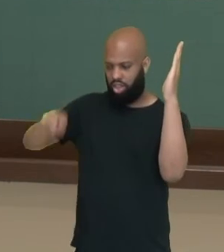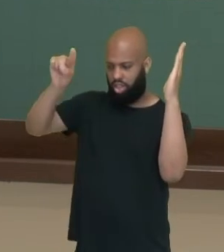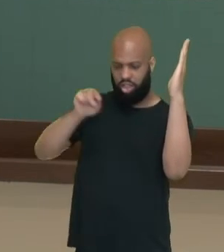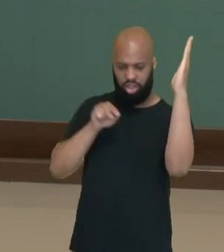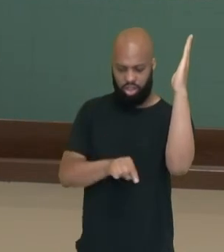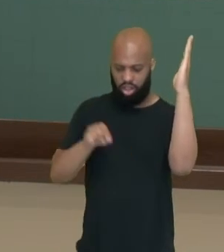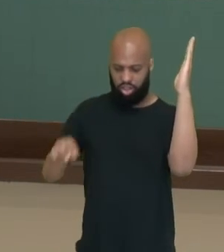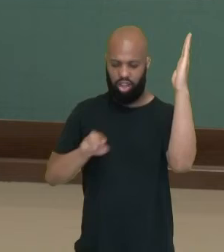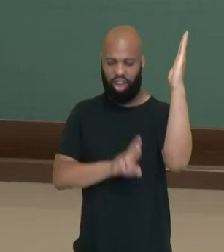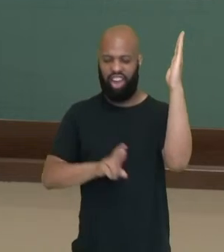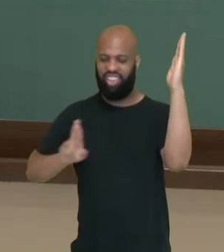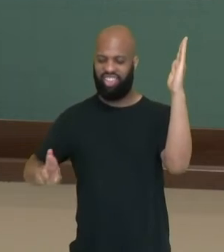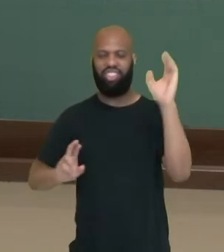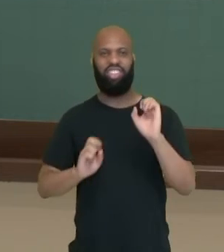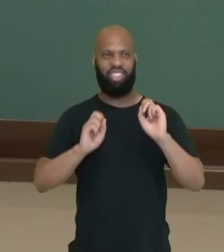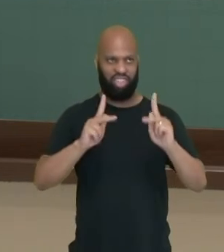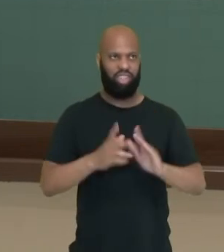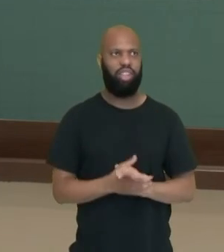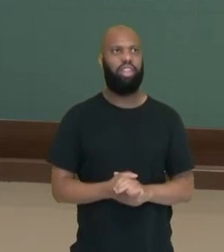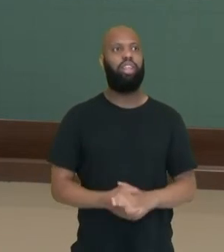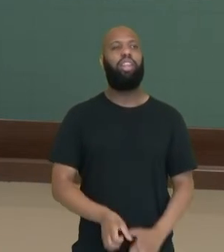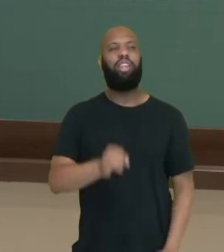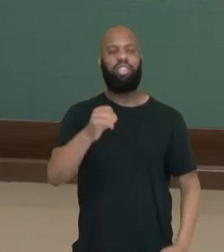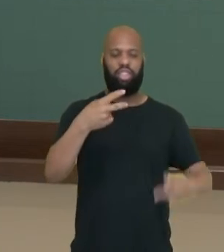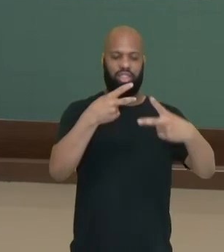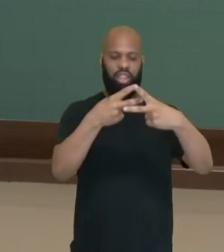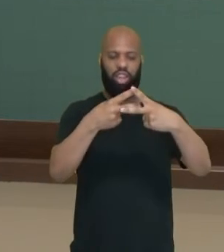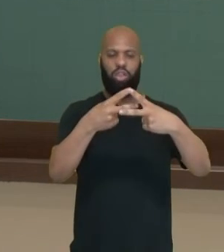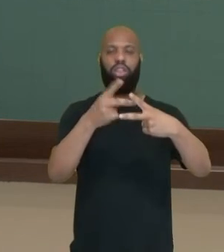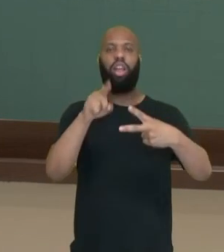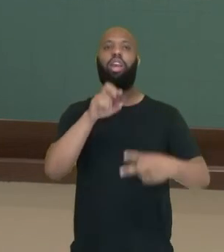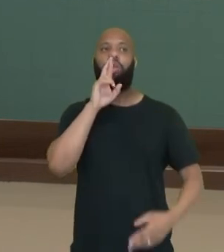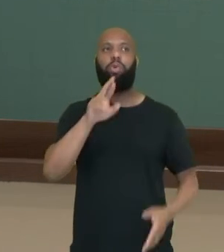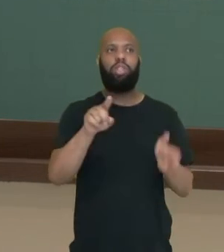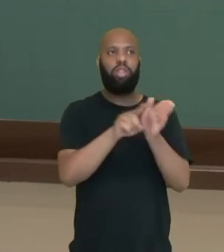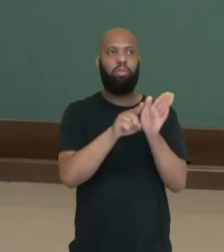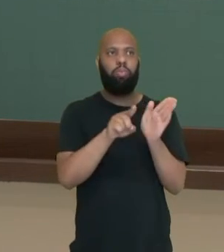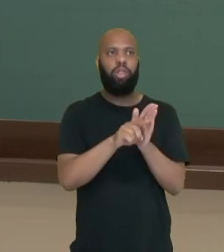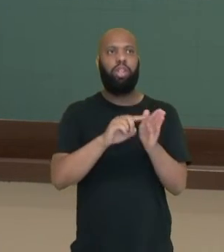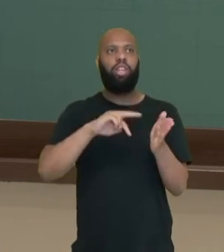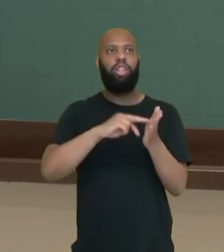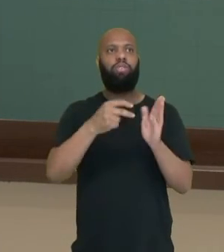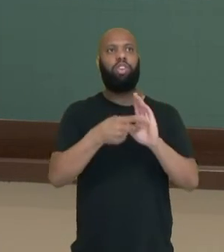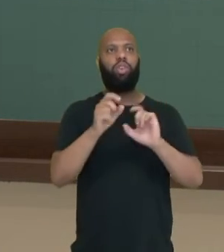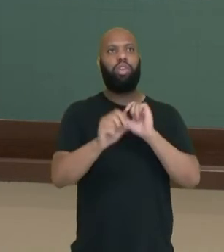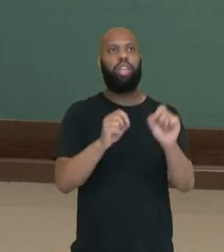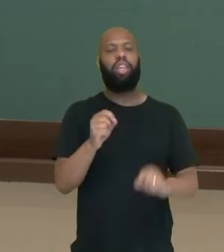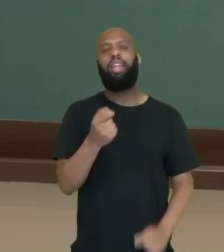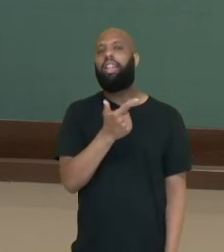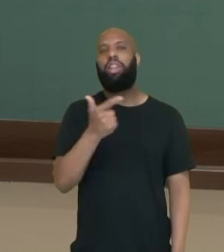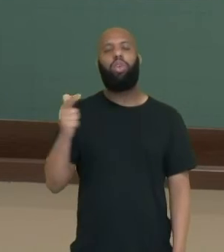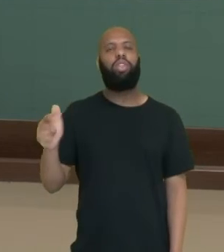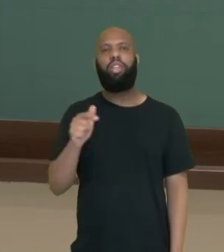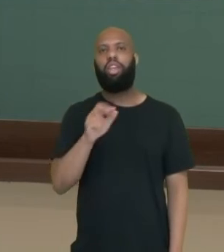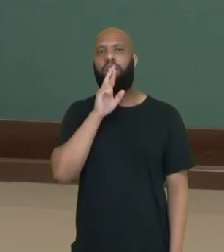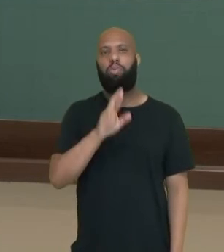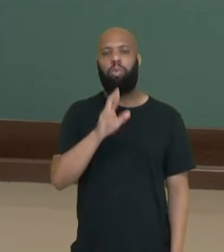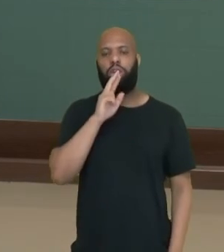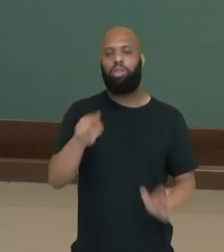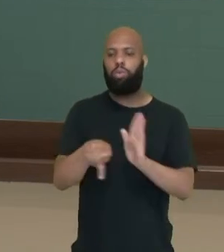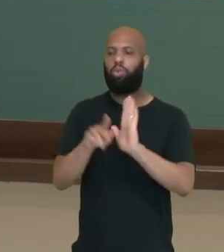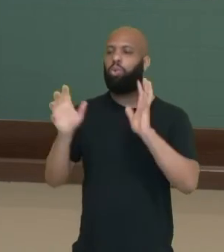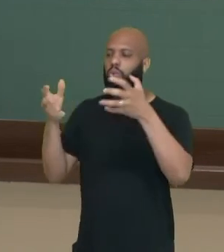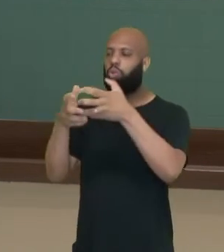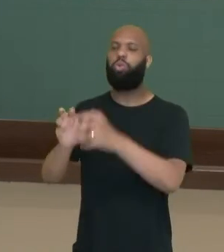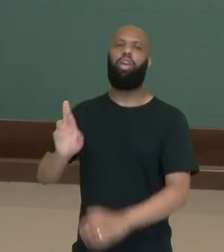dois lugares diferentes. Se o delta for negativo, ó, menor do que zero, eu não vou ter uma raiz